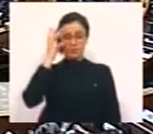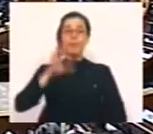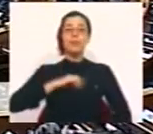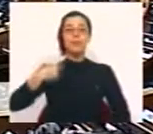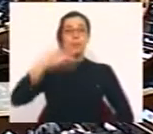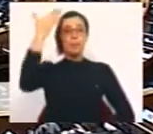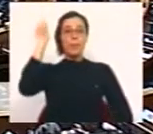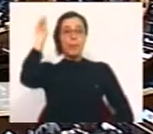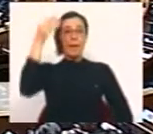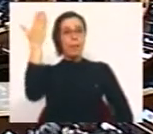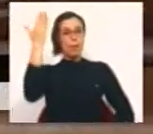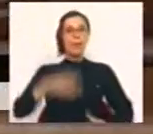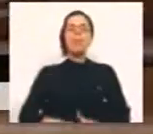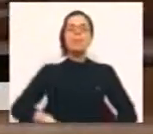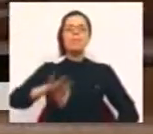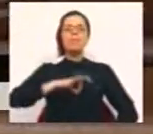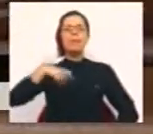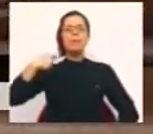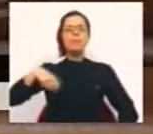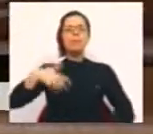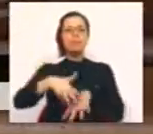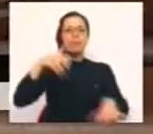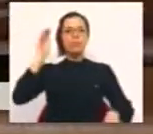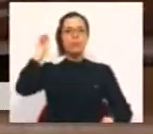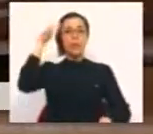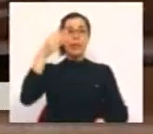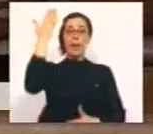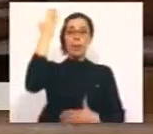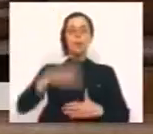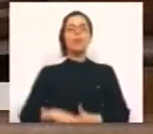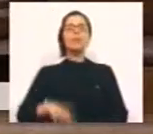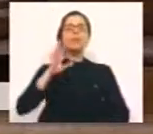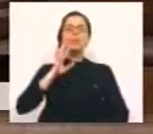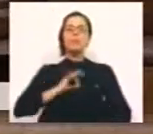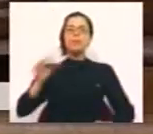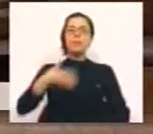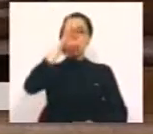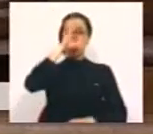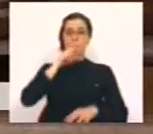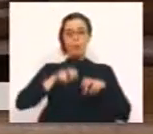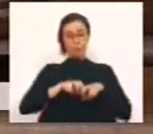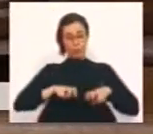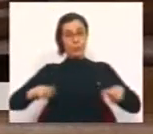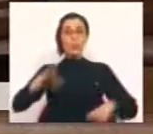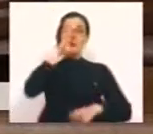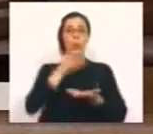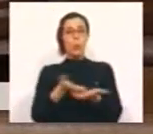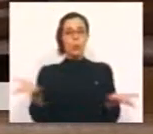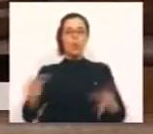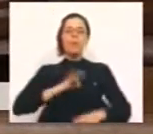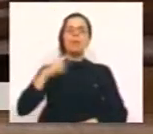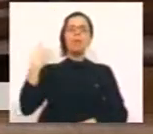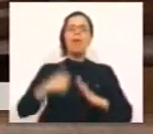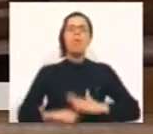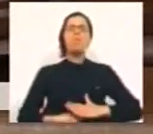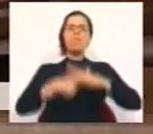Senhor Presidente da República, Senhor Presidente da Assembleia da República, Senhor Primeiro-Ministro e demais membros do Governo, Senhor Presidente